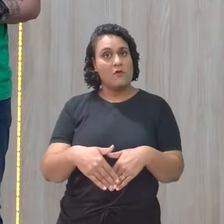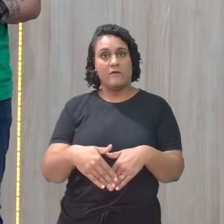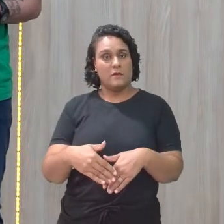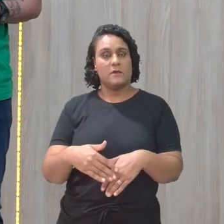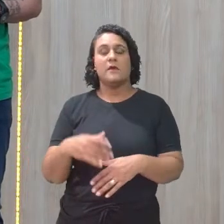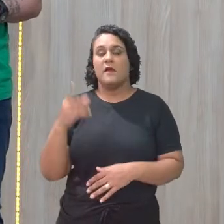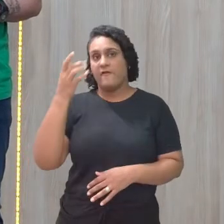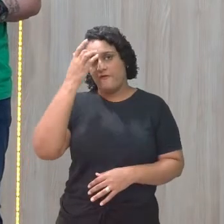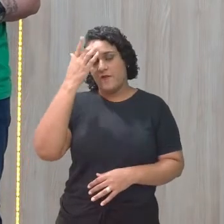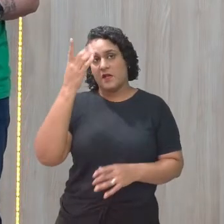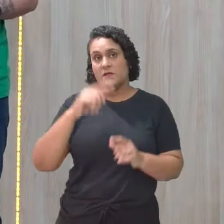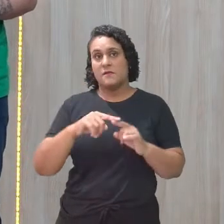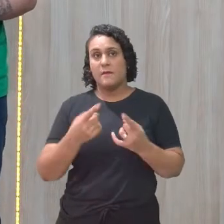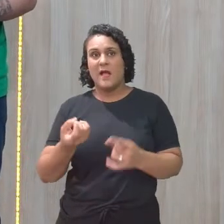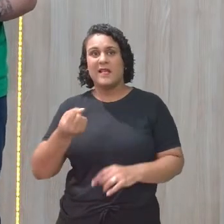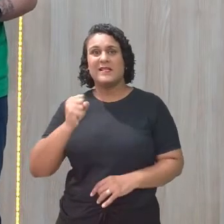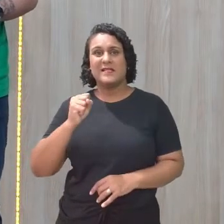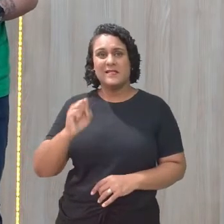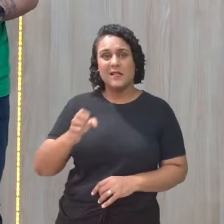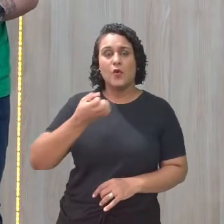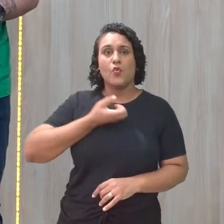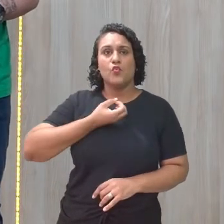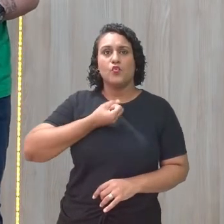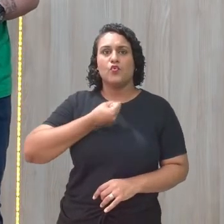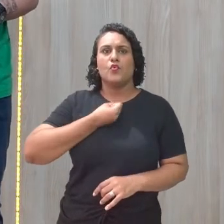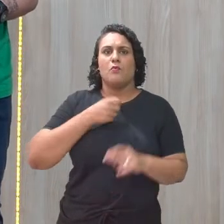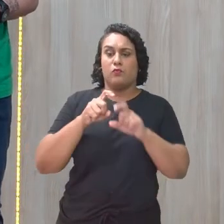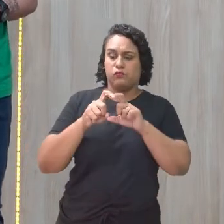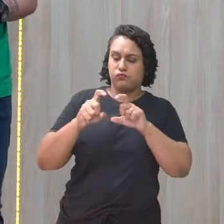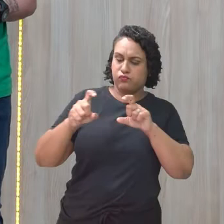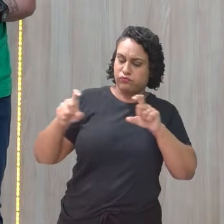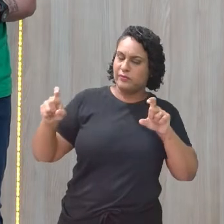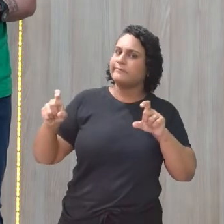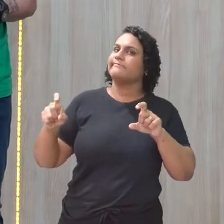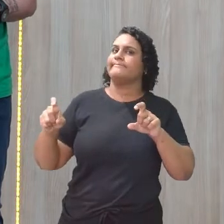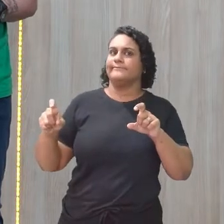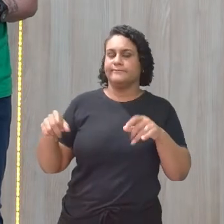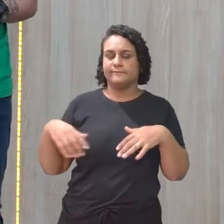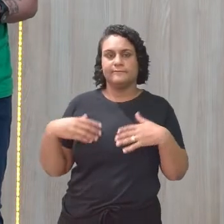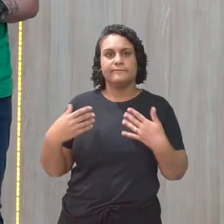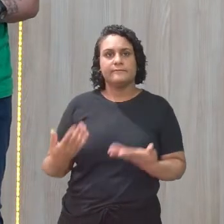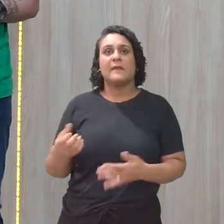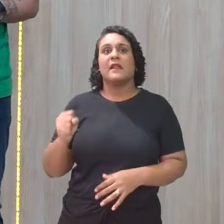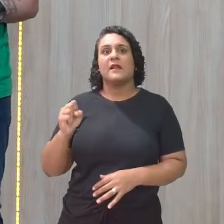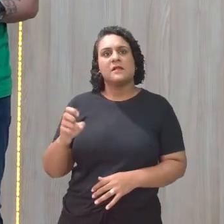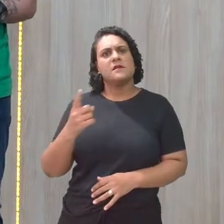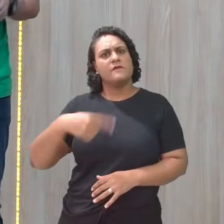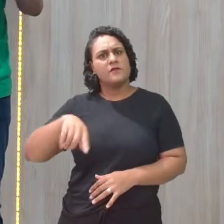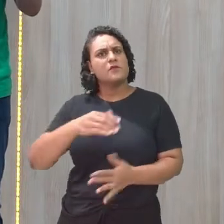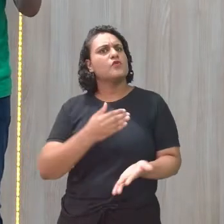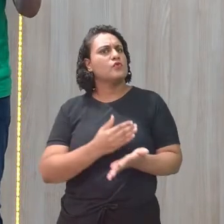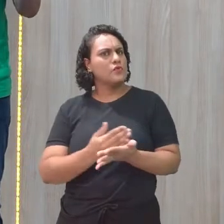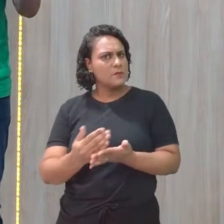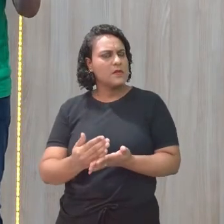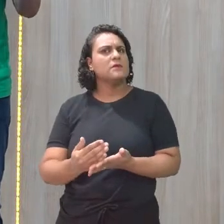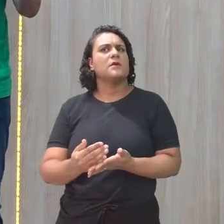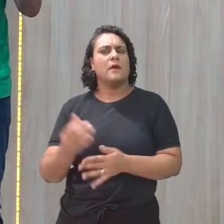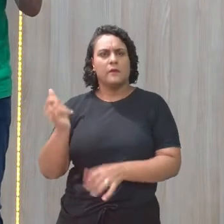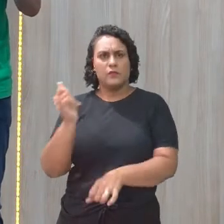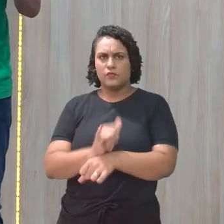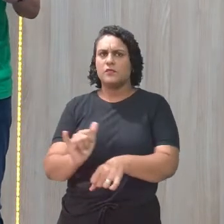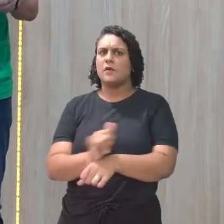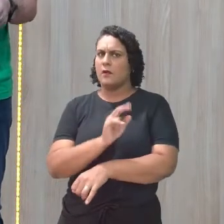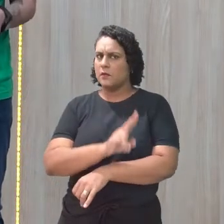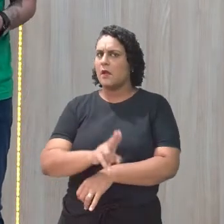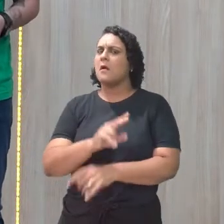pouco maior, esse não é um método tão aconselhado, tá certo? Mas se você está começando assim, não tem problema nenhum. O importante nesse primeiro